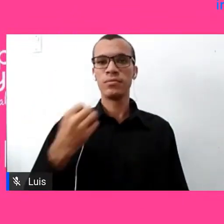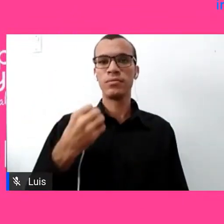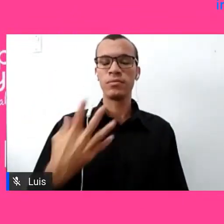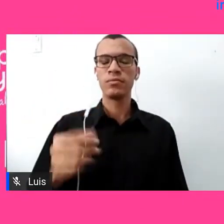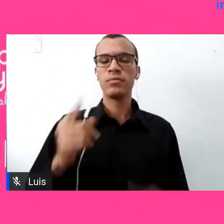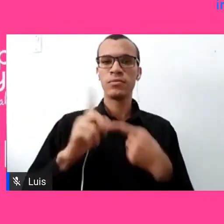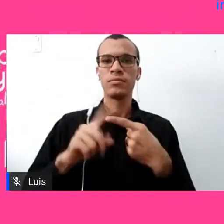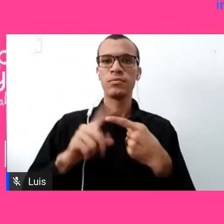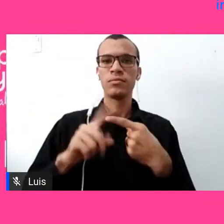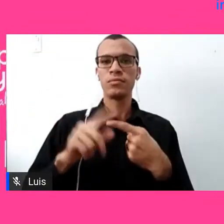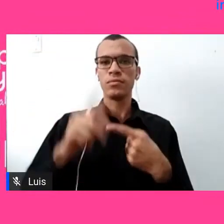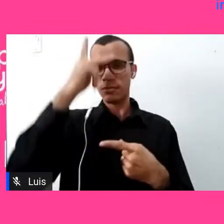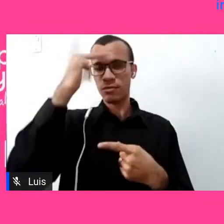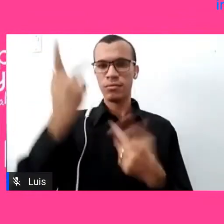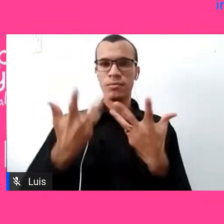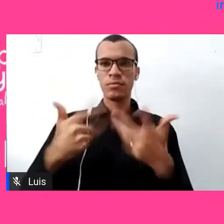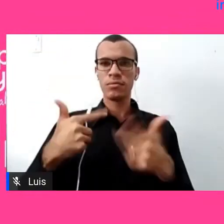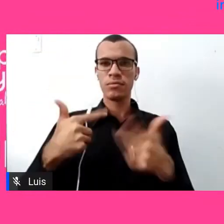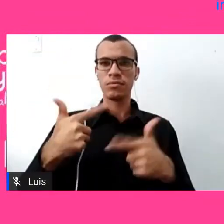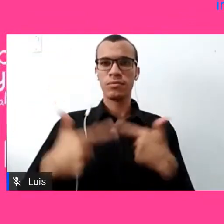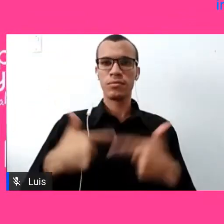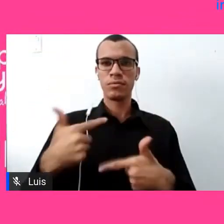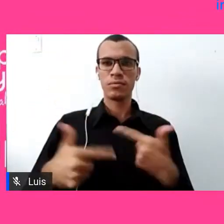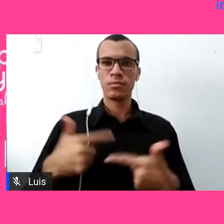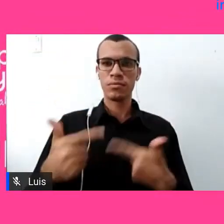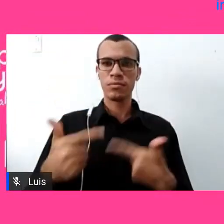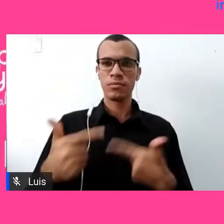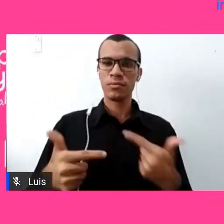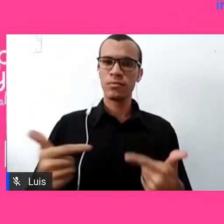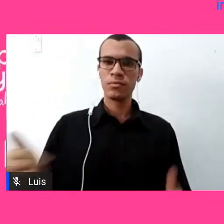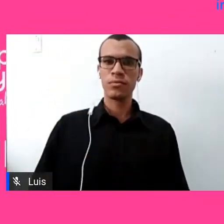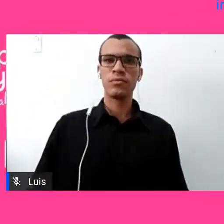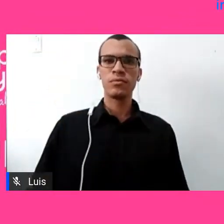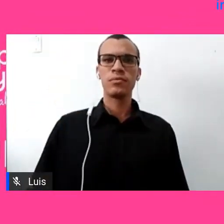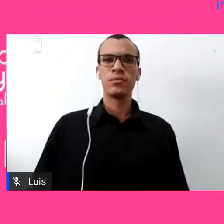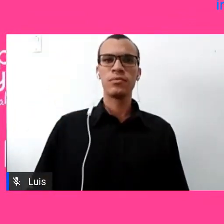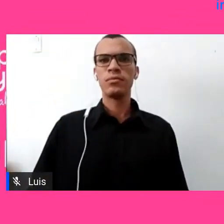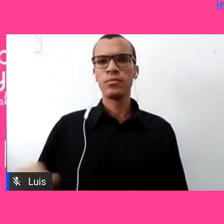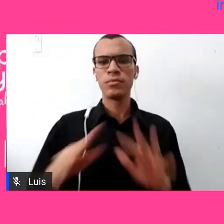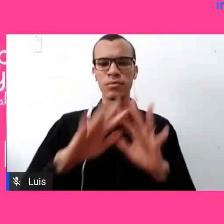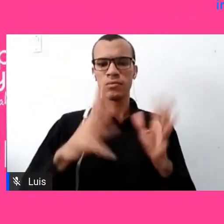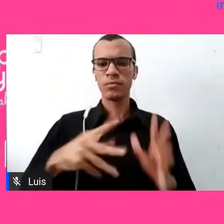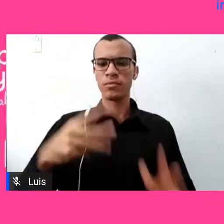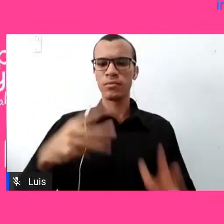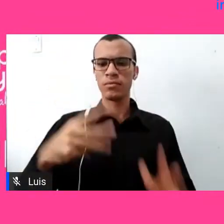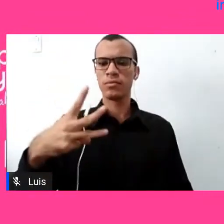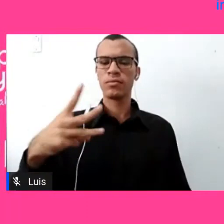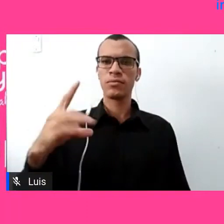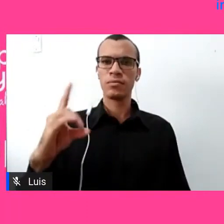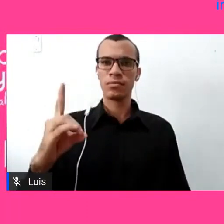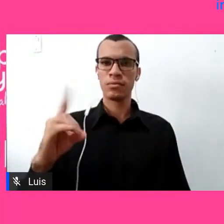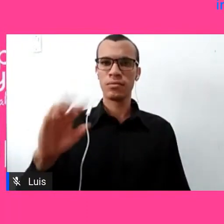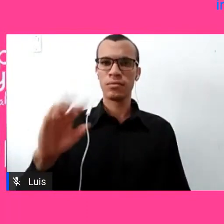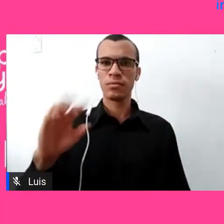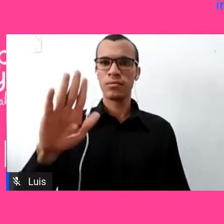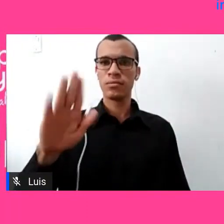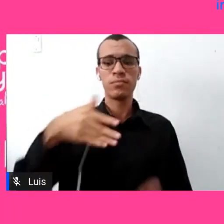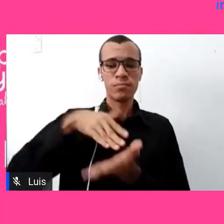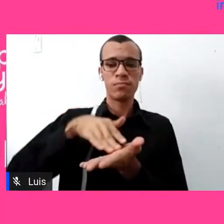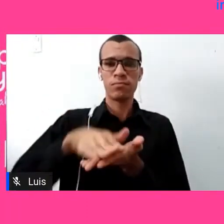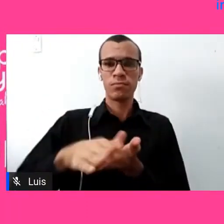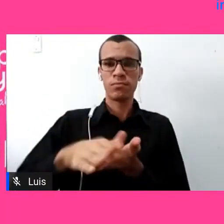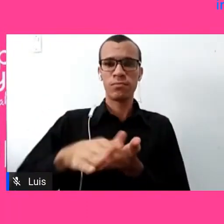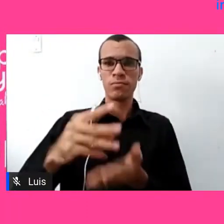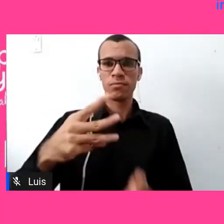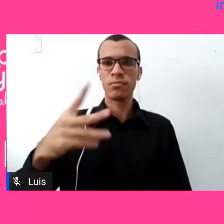quer trabalhar com essa coisa do objeto em 3D, mas que não pode usar uma impressora 3D. Eu